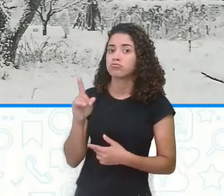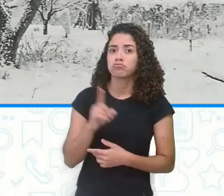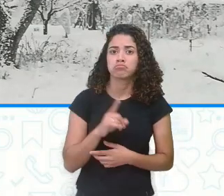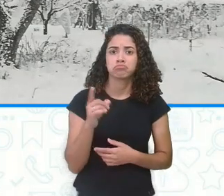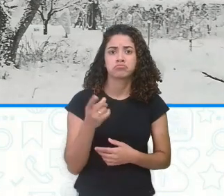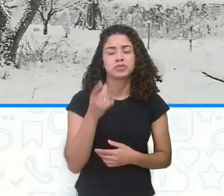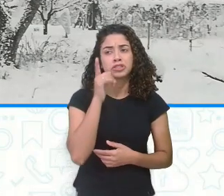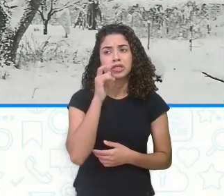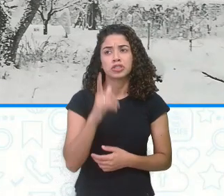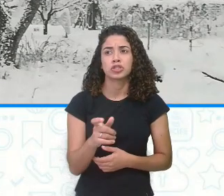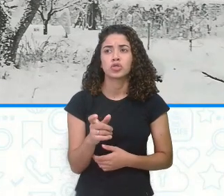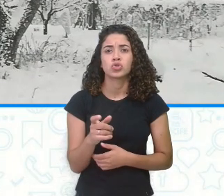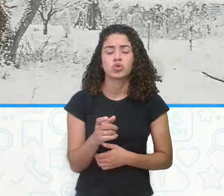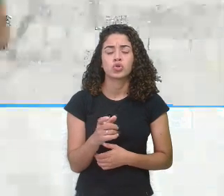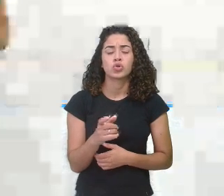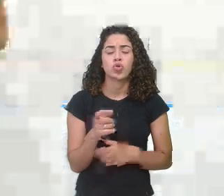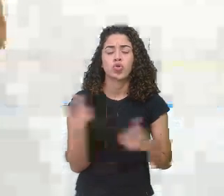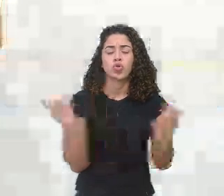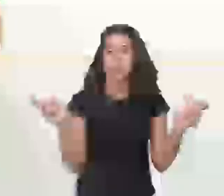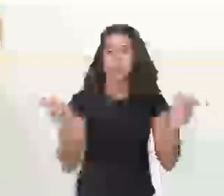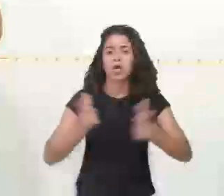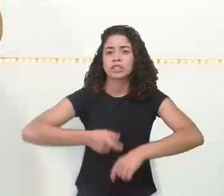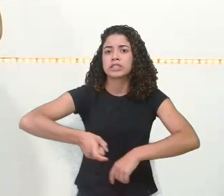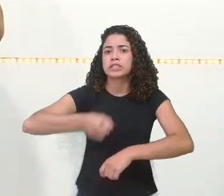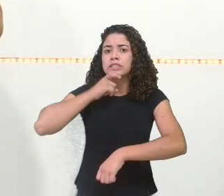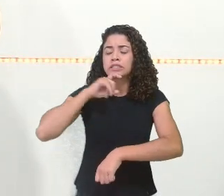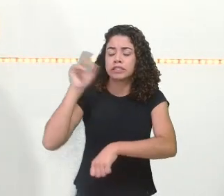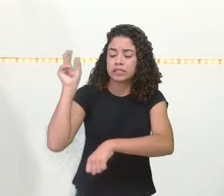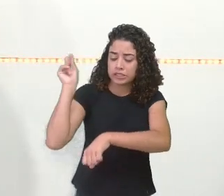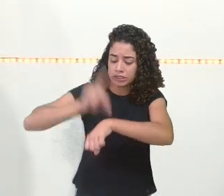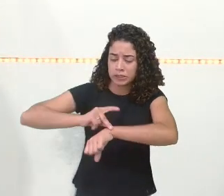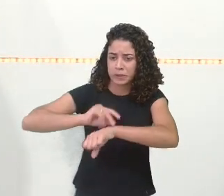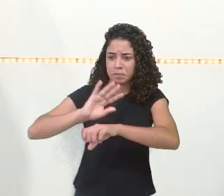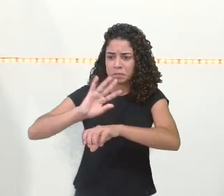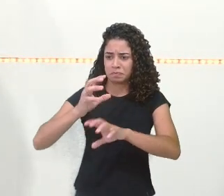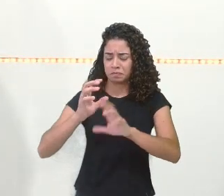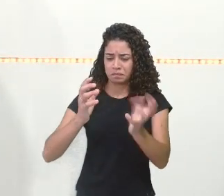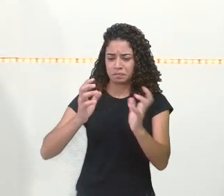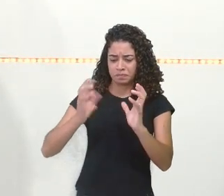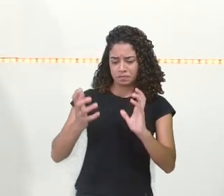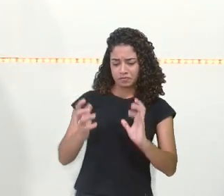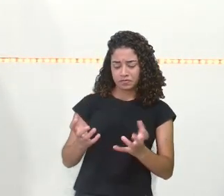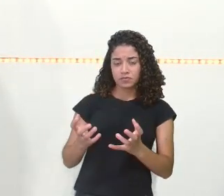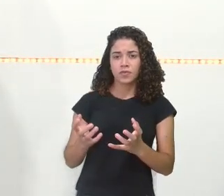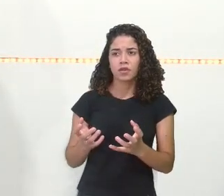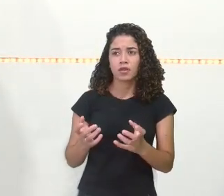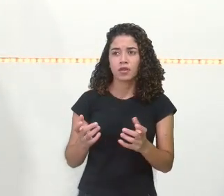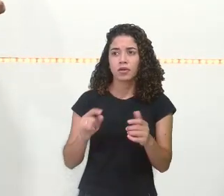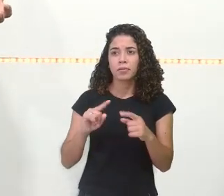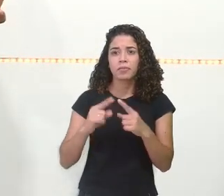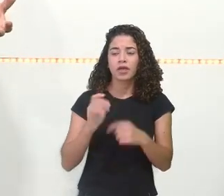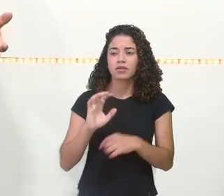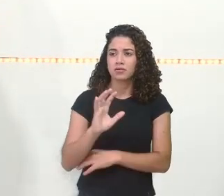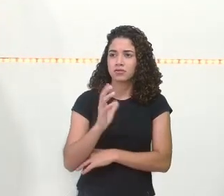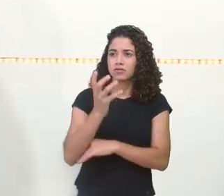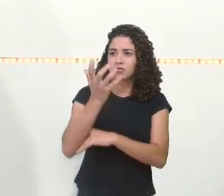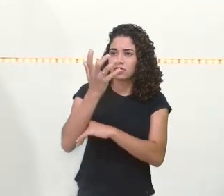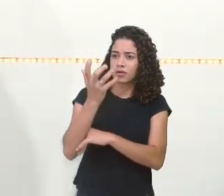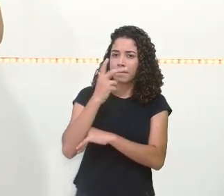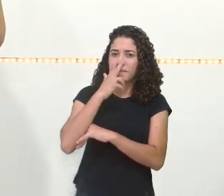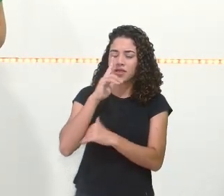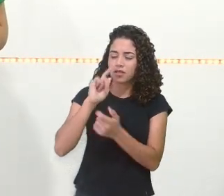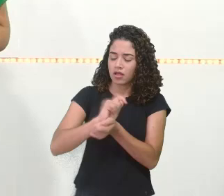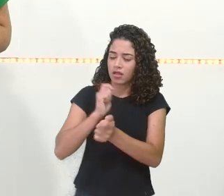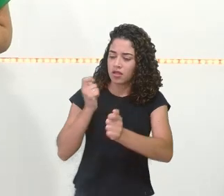Um lugar super congelado, né? E essa vegetação se adapta a isso. Parece que elas estão mortas.